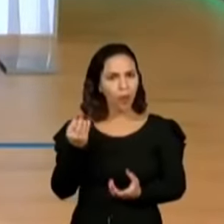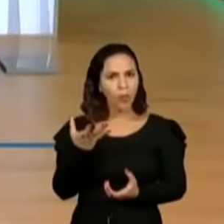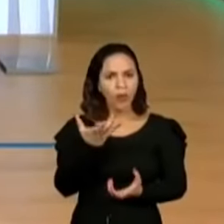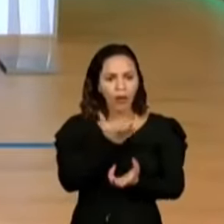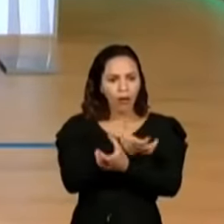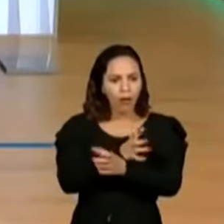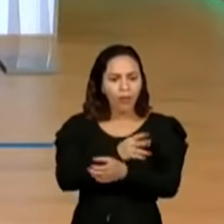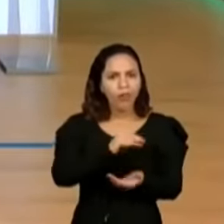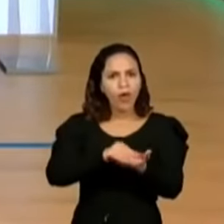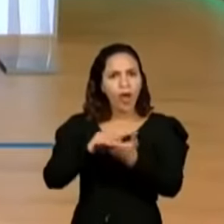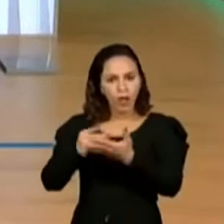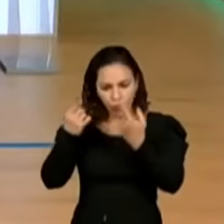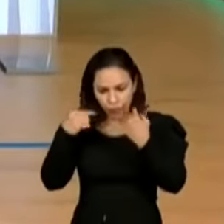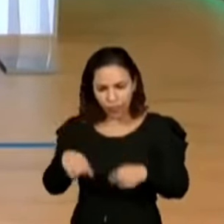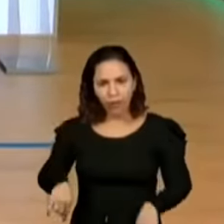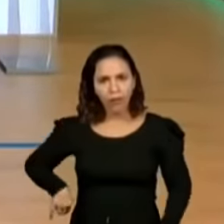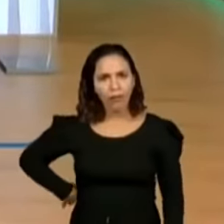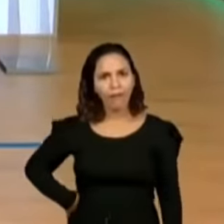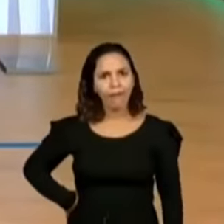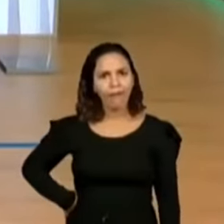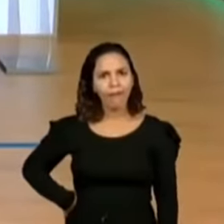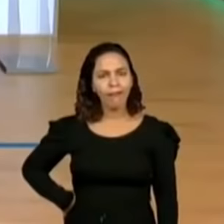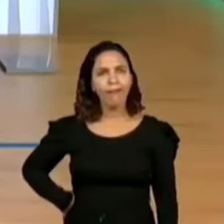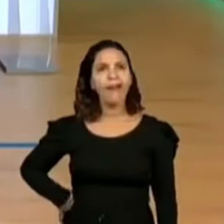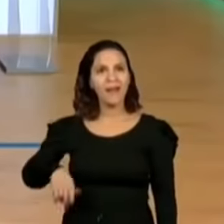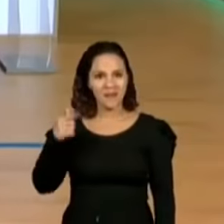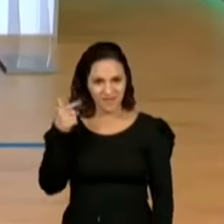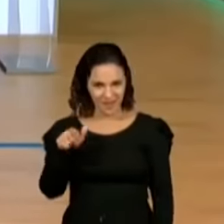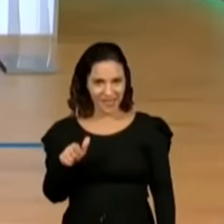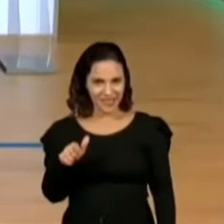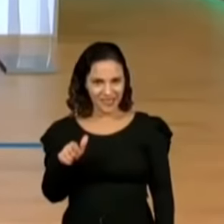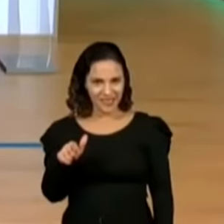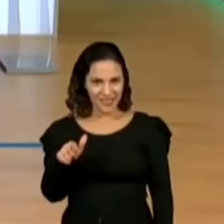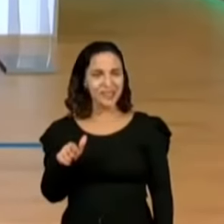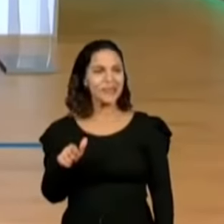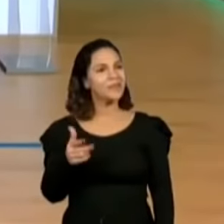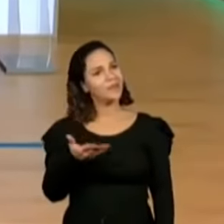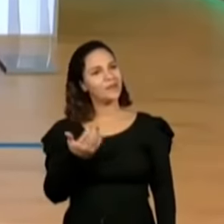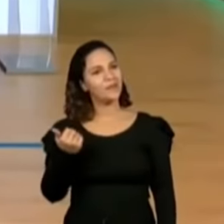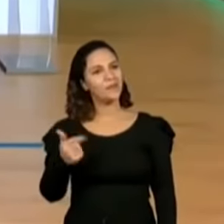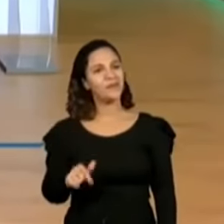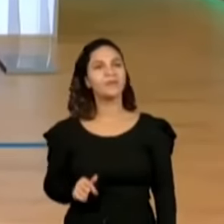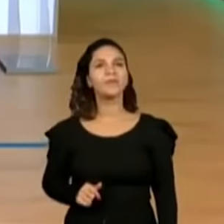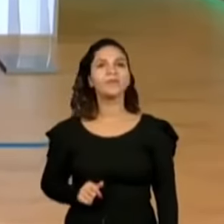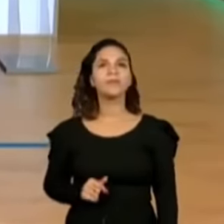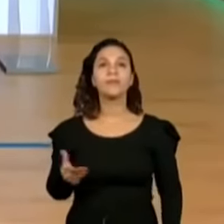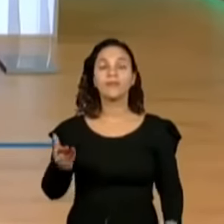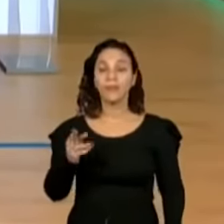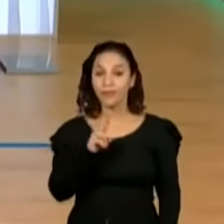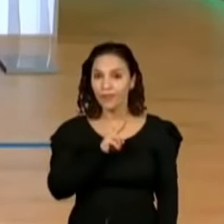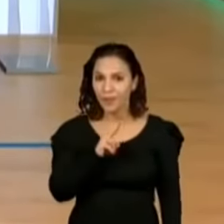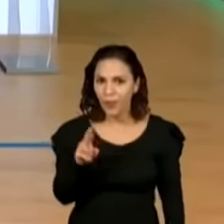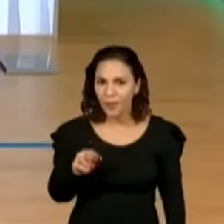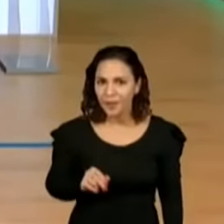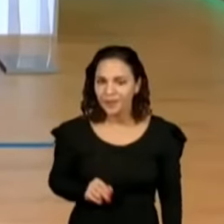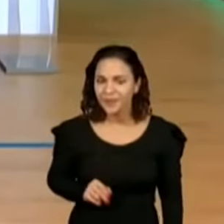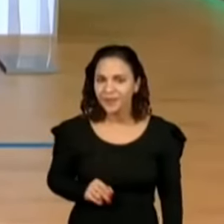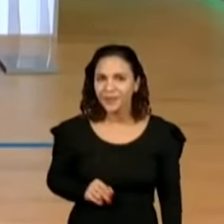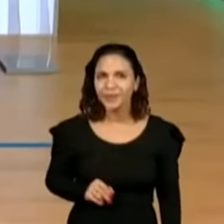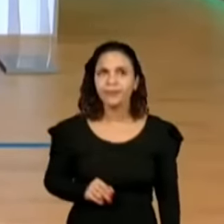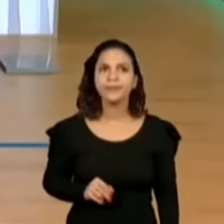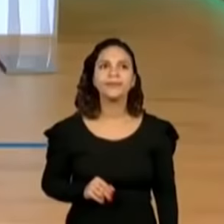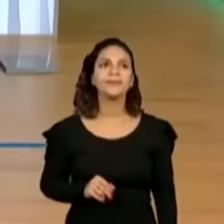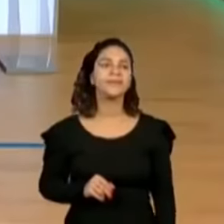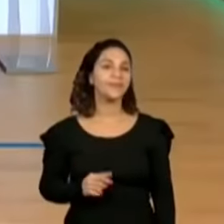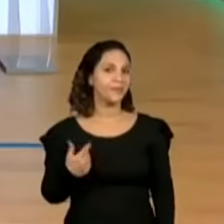ossos estavam faltando. É verdade. Vamos escrever o nome de mais um osso levado? Vamos escrever. Pronto. E o próximo osso levado foi